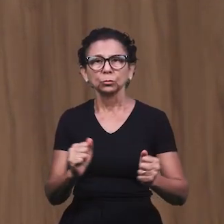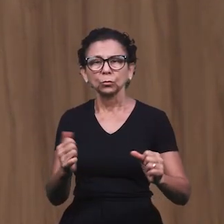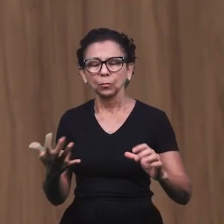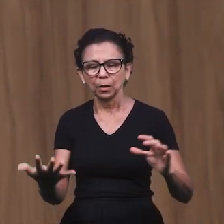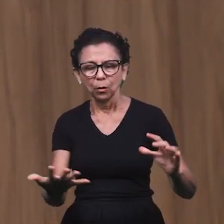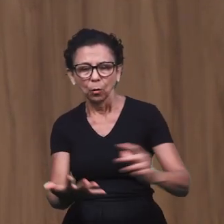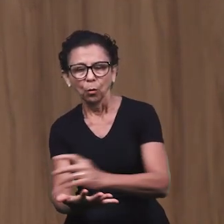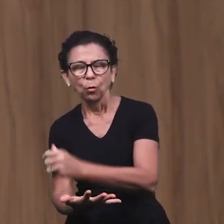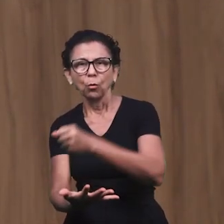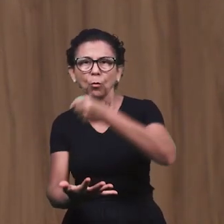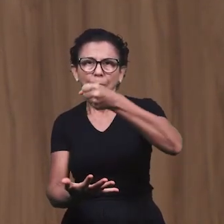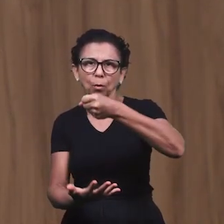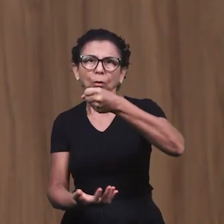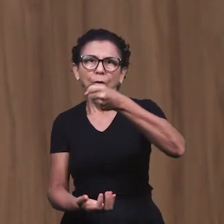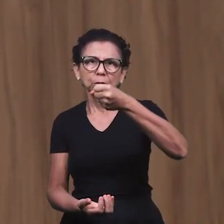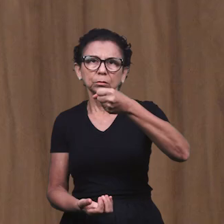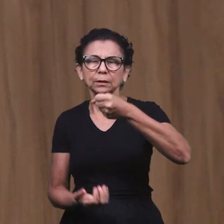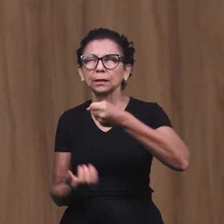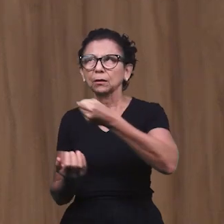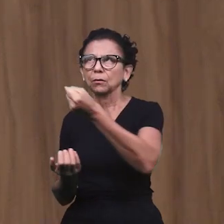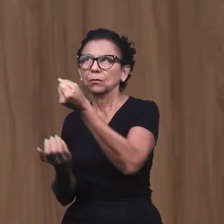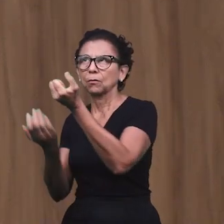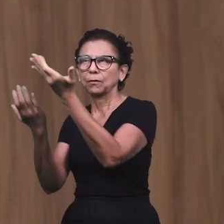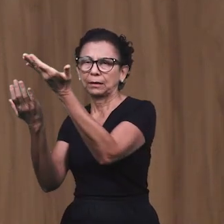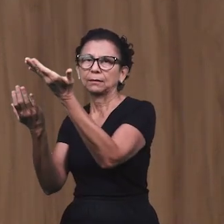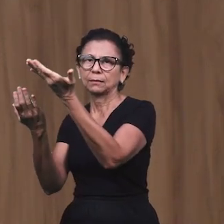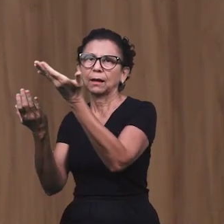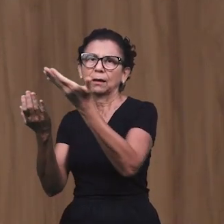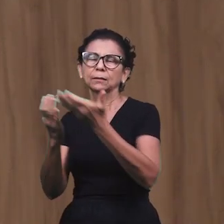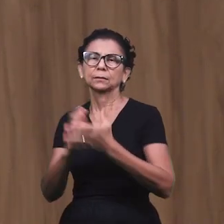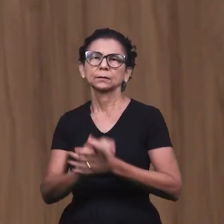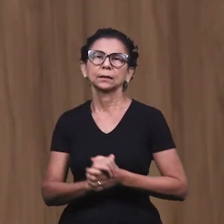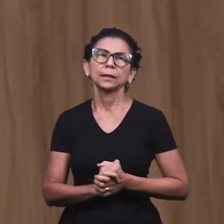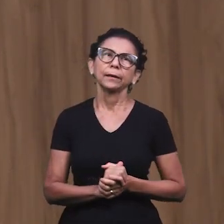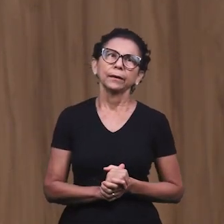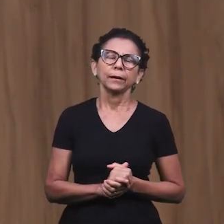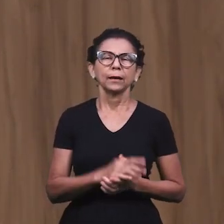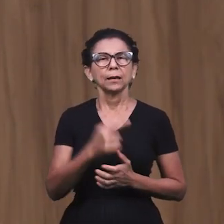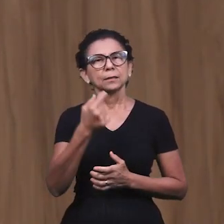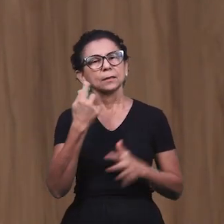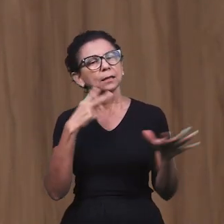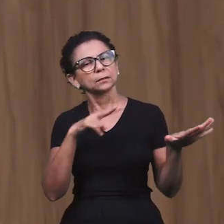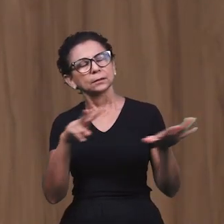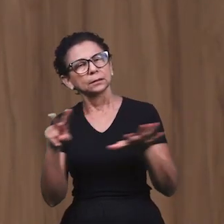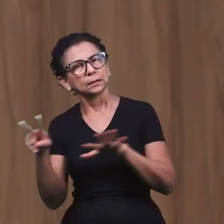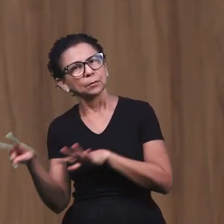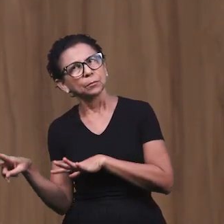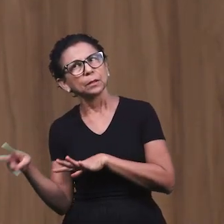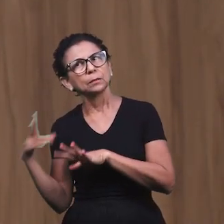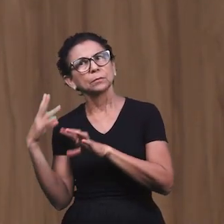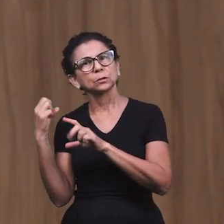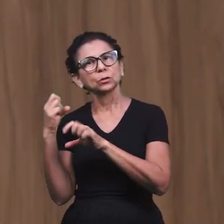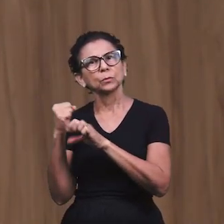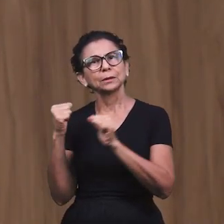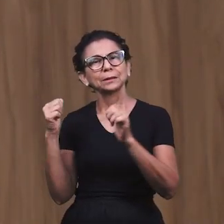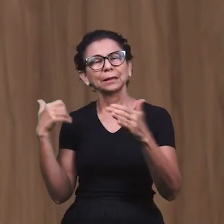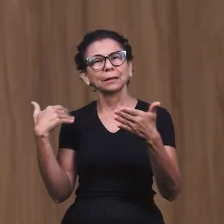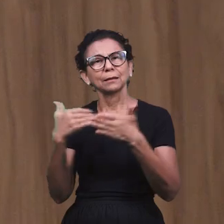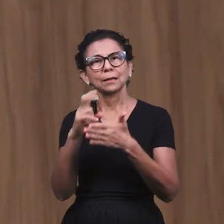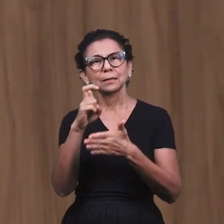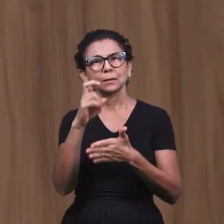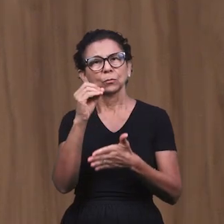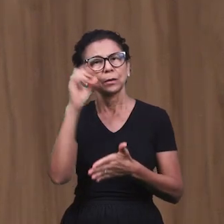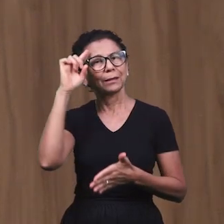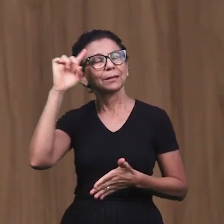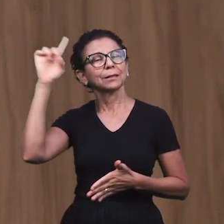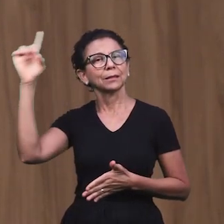uma oferta que seria trazida, para que depois de 7 semanas, contando até 50 dias,